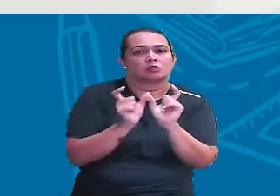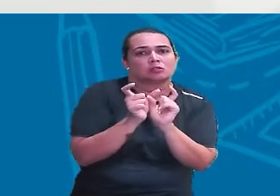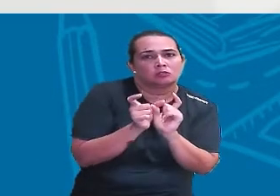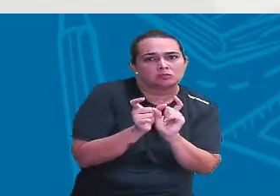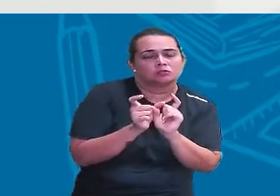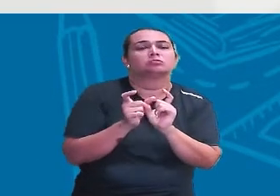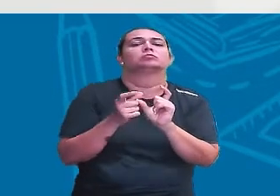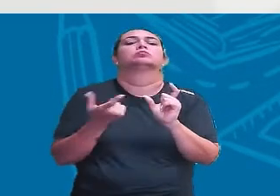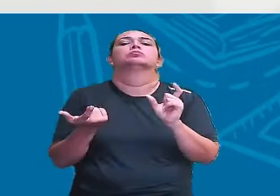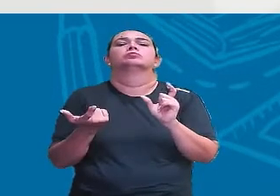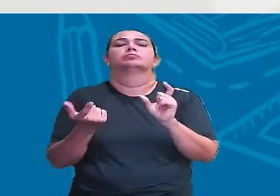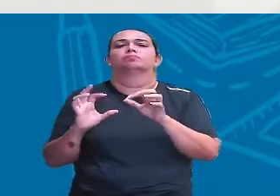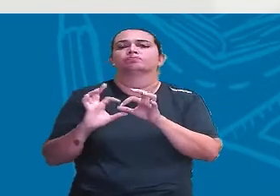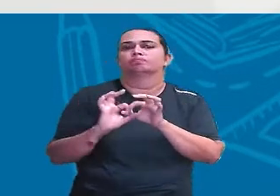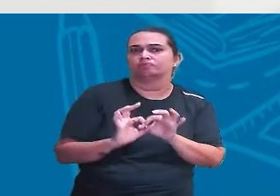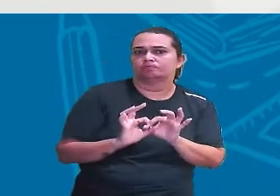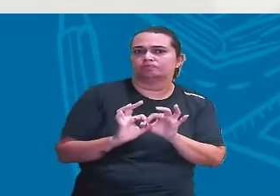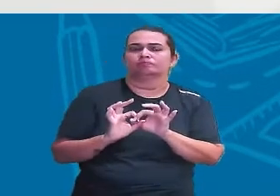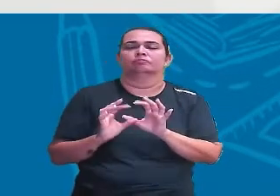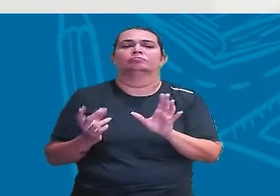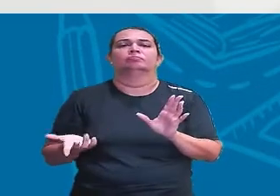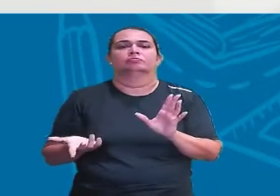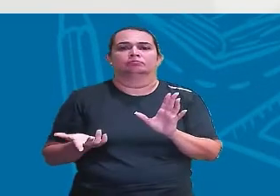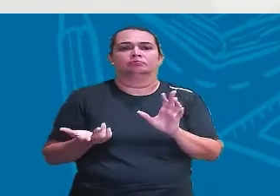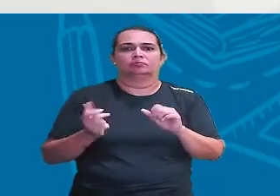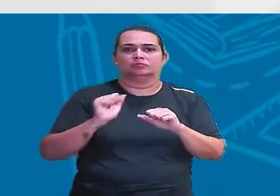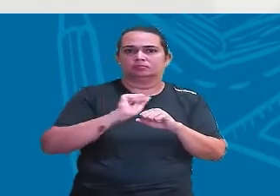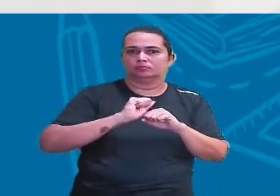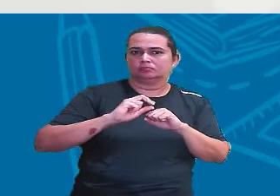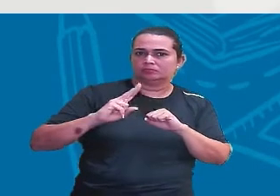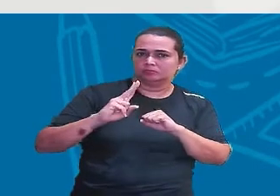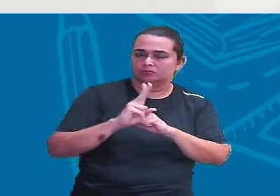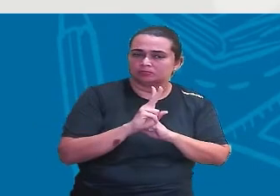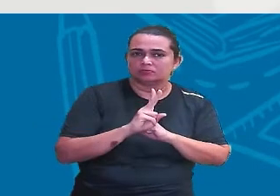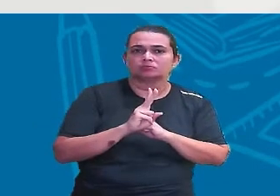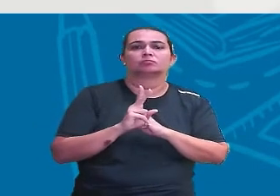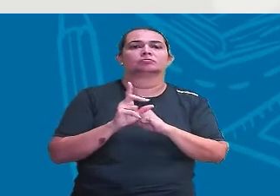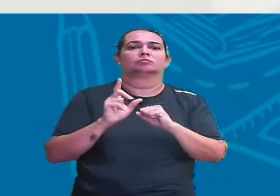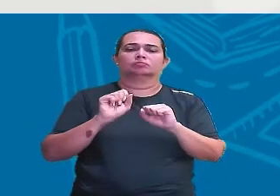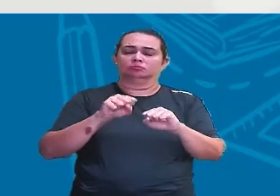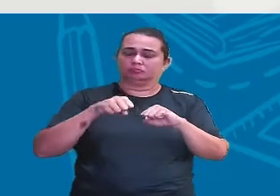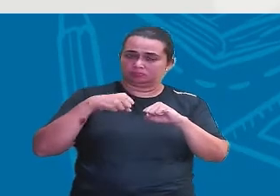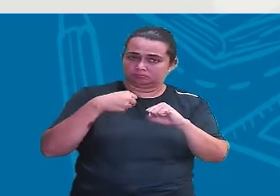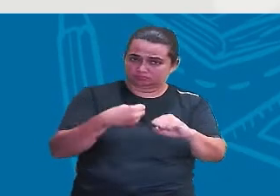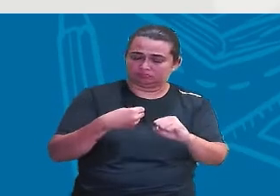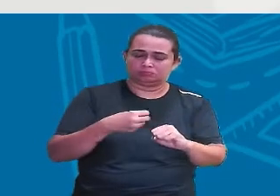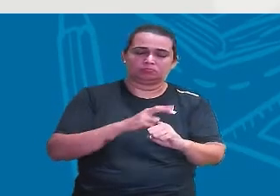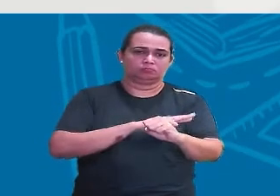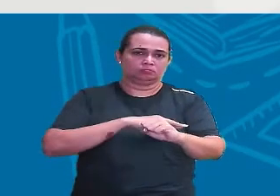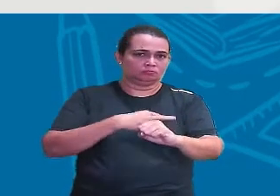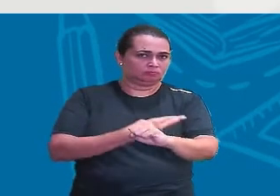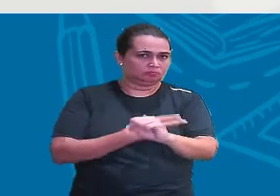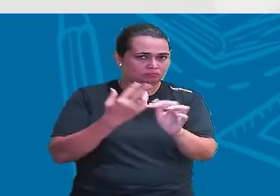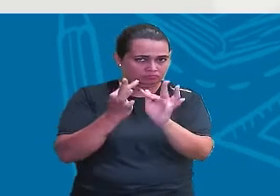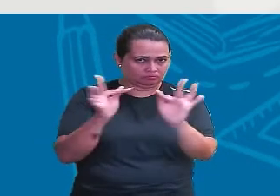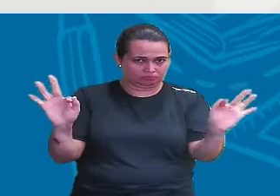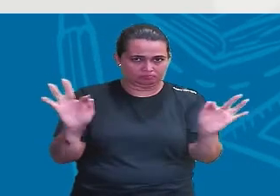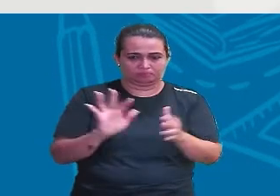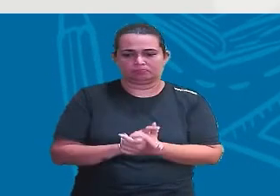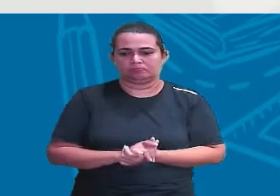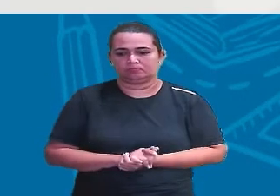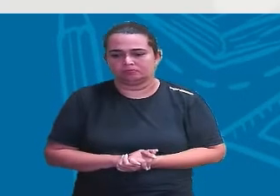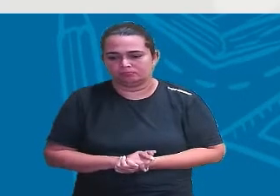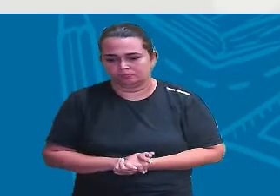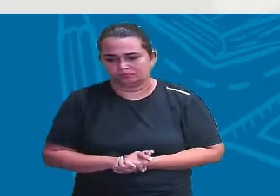presentes ainda mais para fazer essa ligação, para dar esse reforço na nossa frase, tá? A ligação aí é mais para